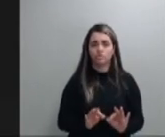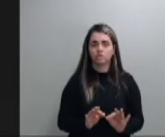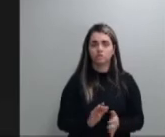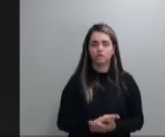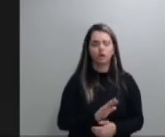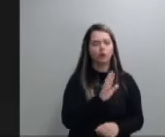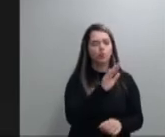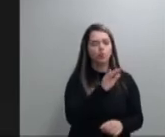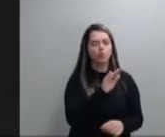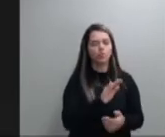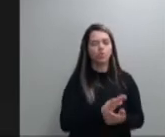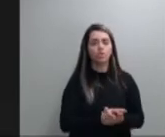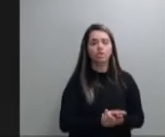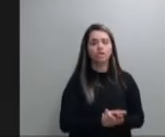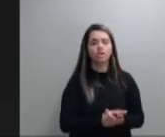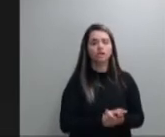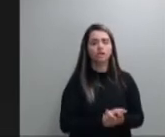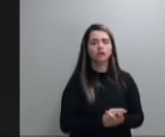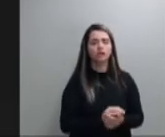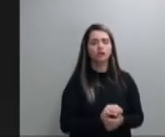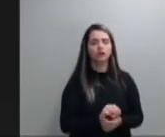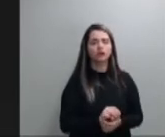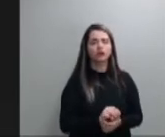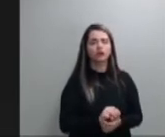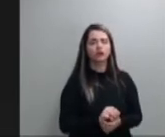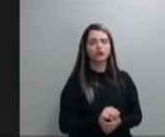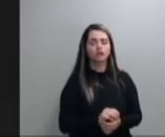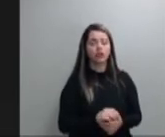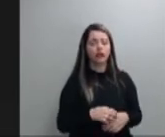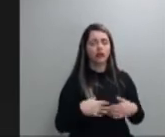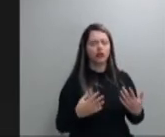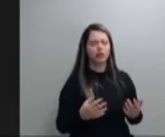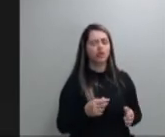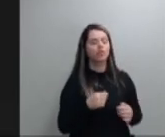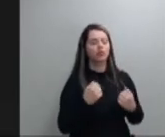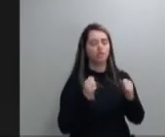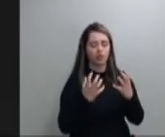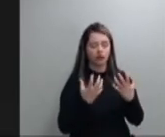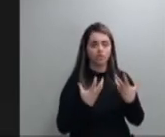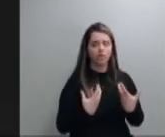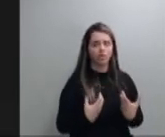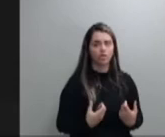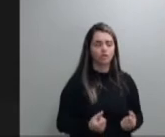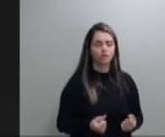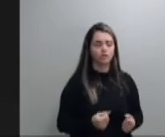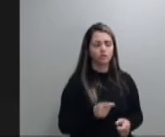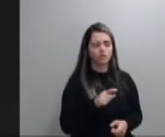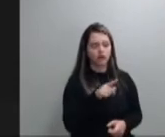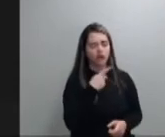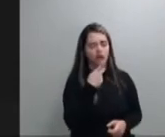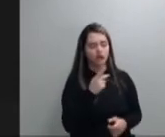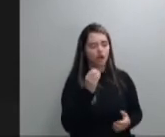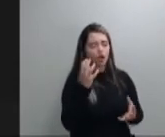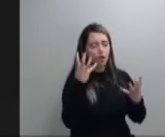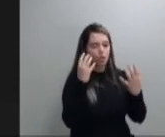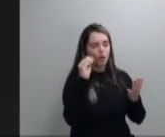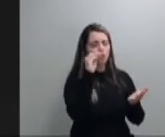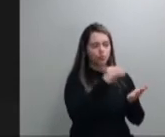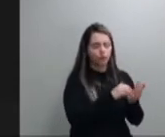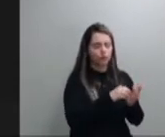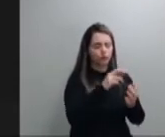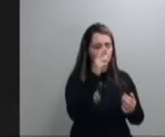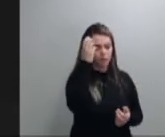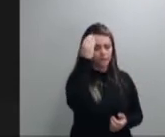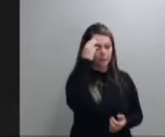regulamentar esgotou? Eu vou conceder, então, mais um minuto para a senhora só, no caso, concluir o raciocínio. Ah, perdão. A questão do